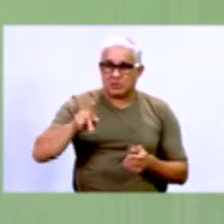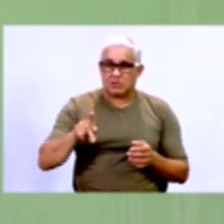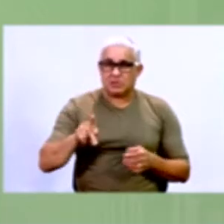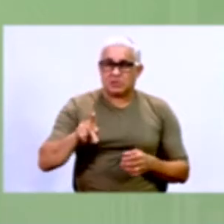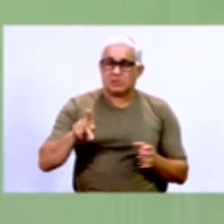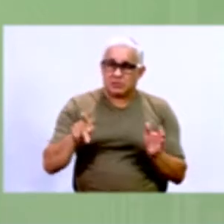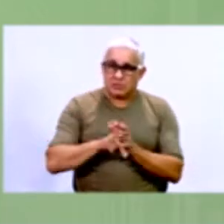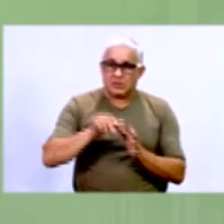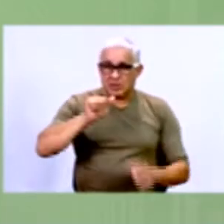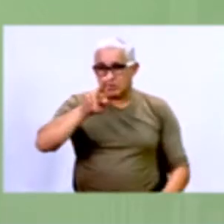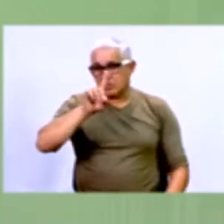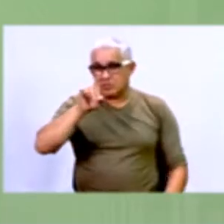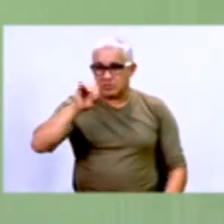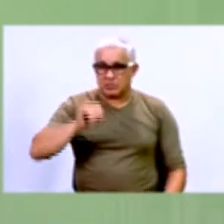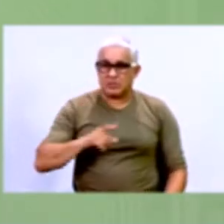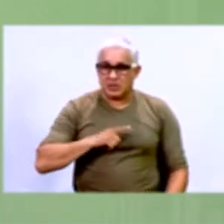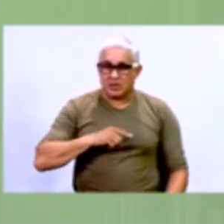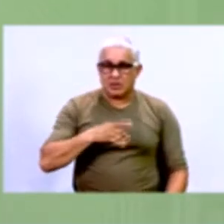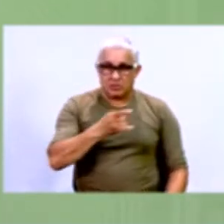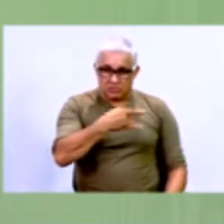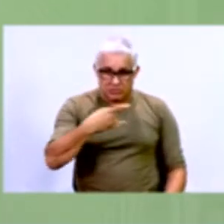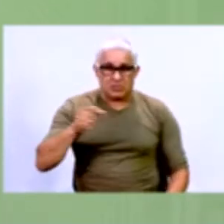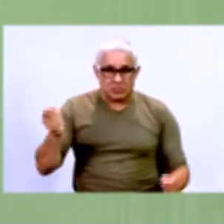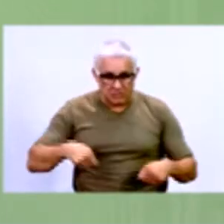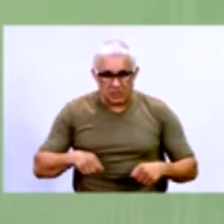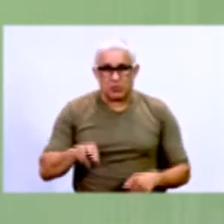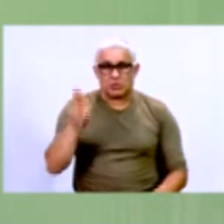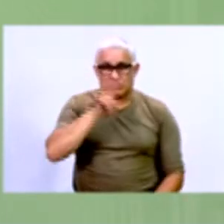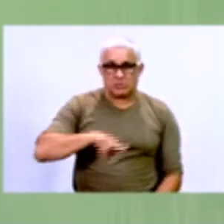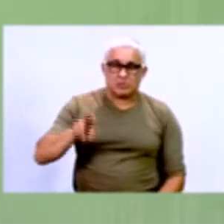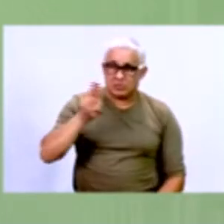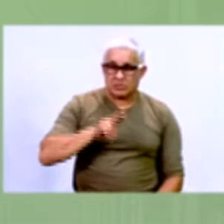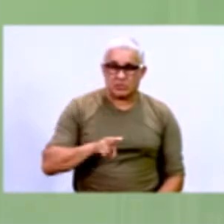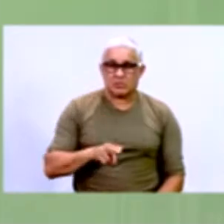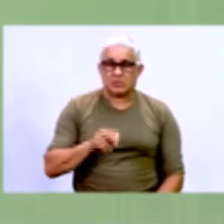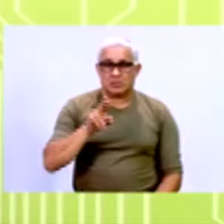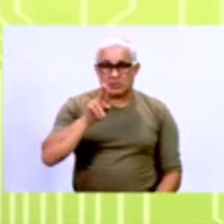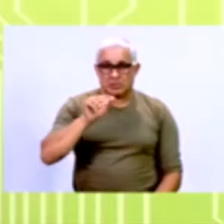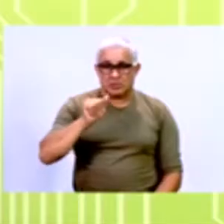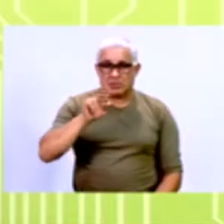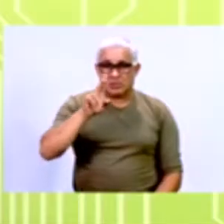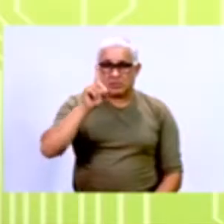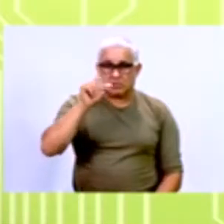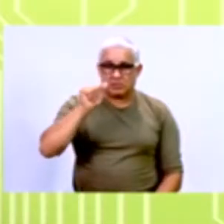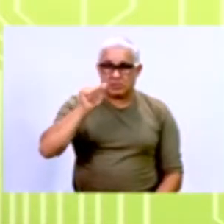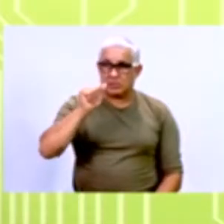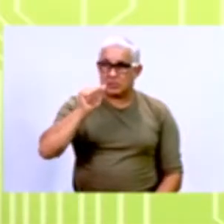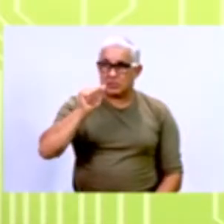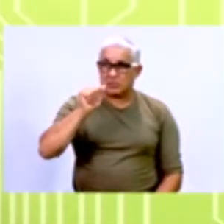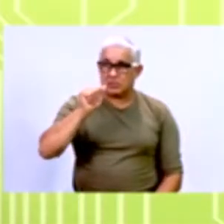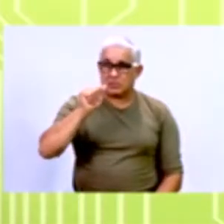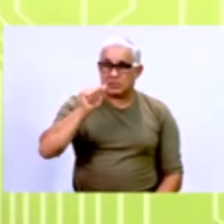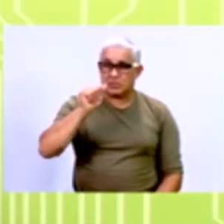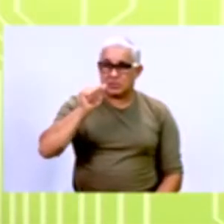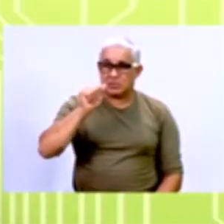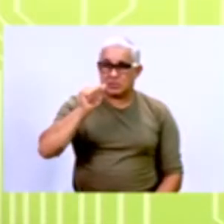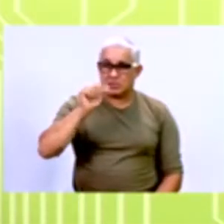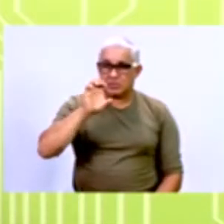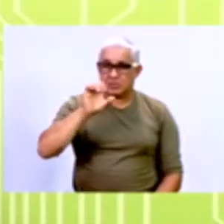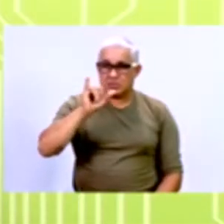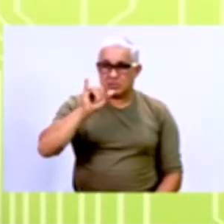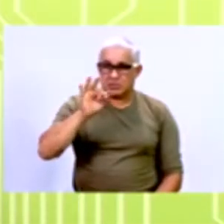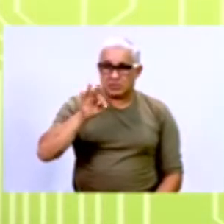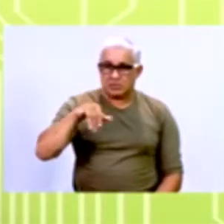diversas plataformas. Então, quem tem o Windows dá para utilizar o Audacity, quem usa o Linux também dá para utilizar o